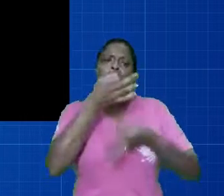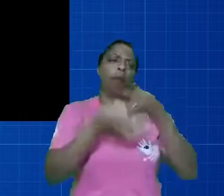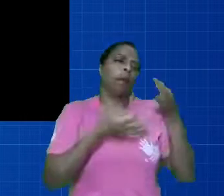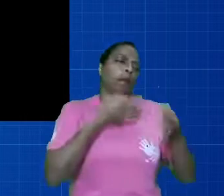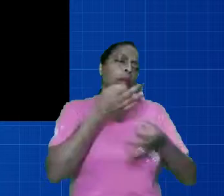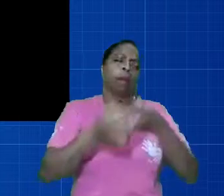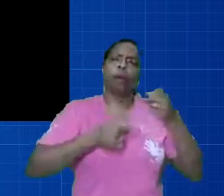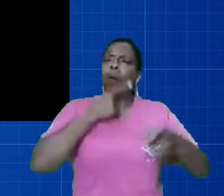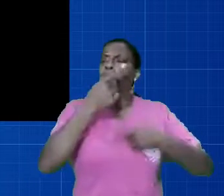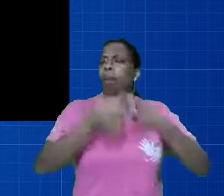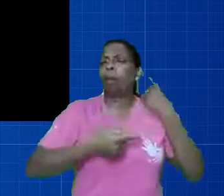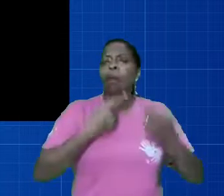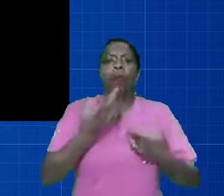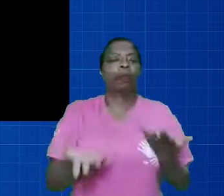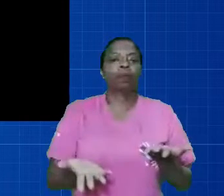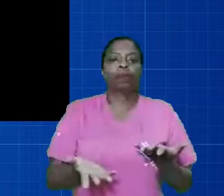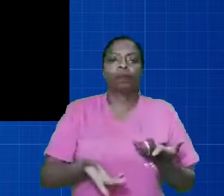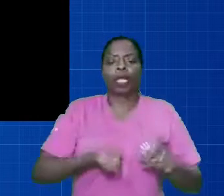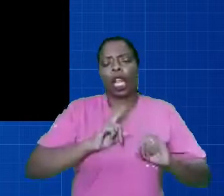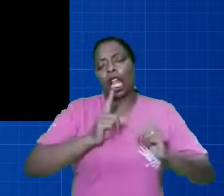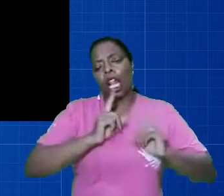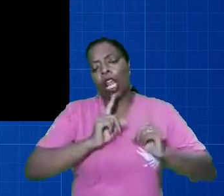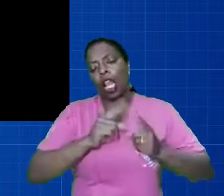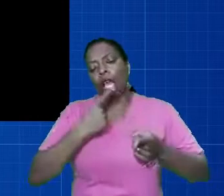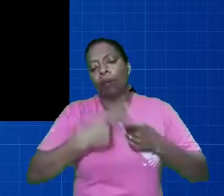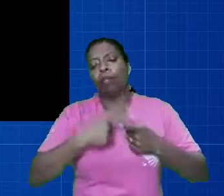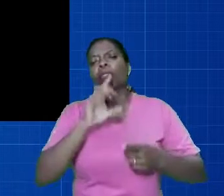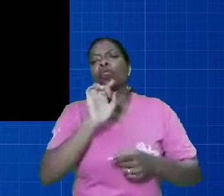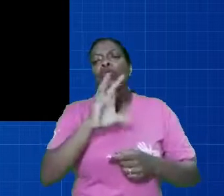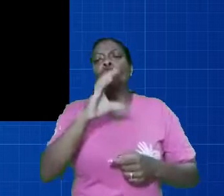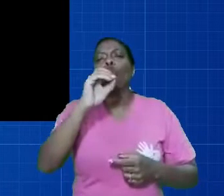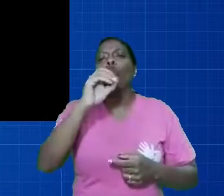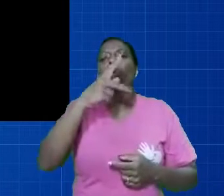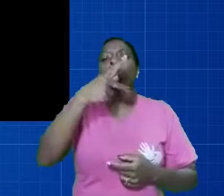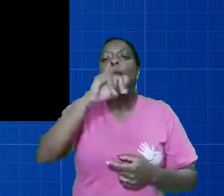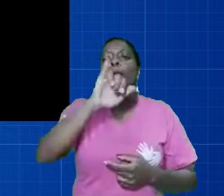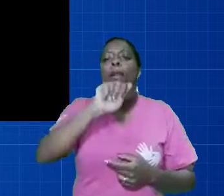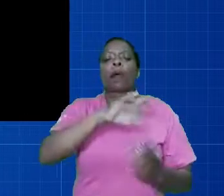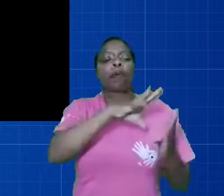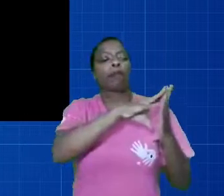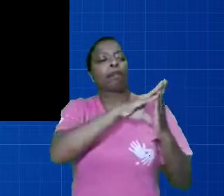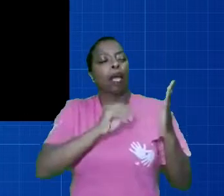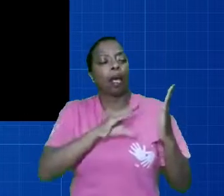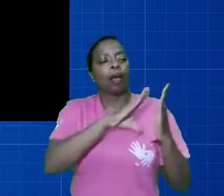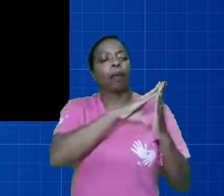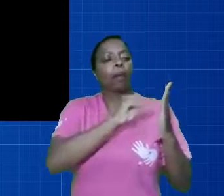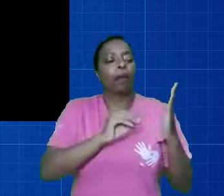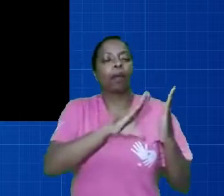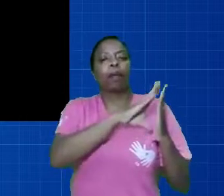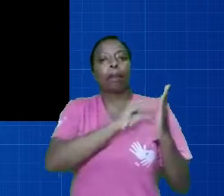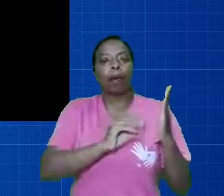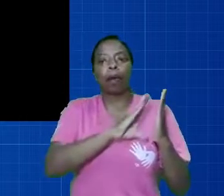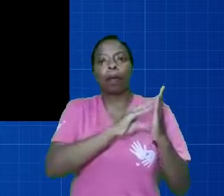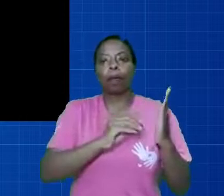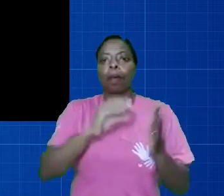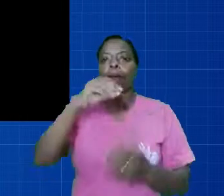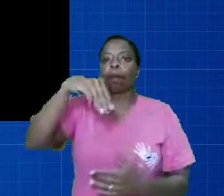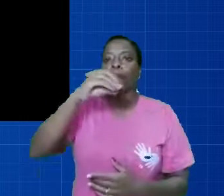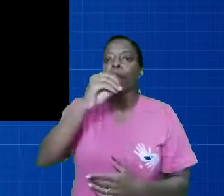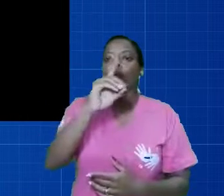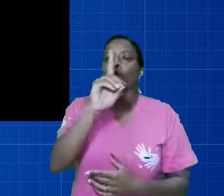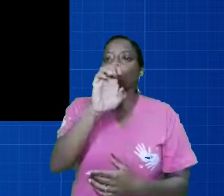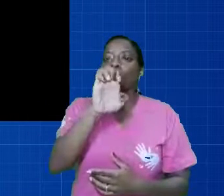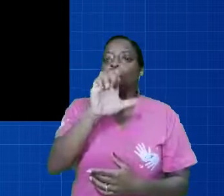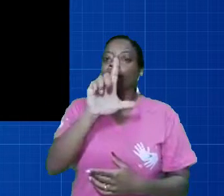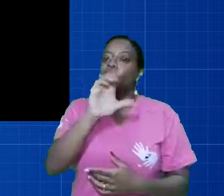questão dessa cópia, né? Mas essa cópia ali, eu vou voltar a falar de cópia mais para frente... Por isso que eu quero que